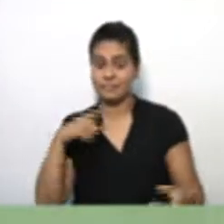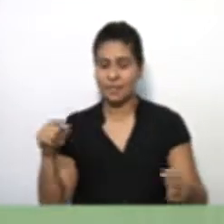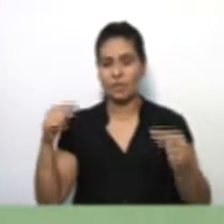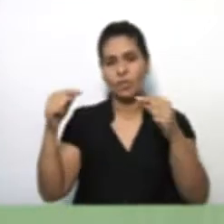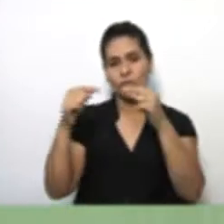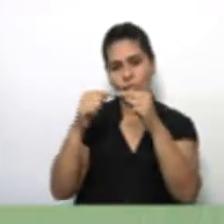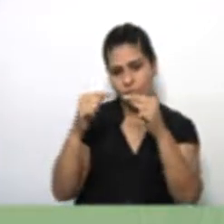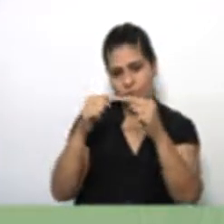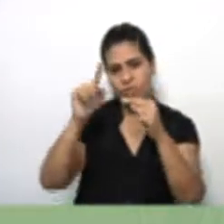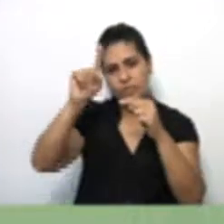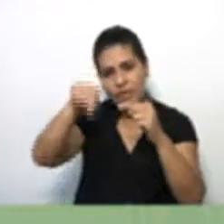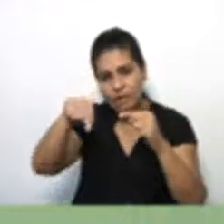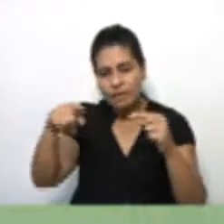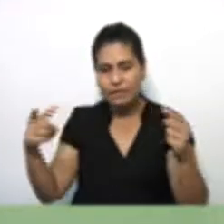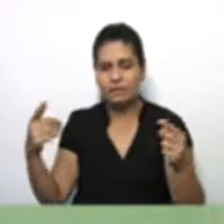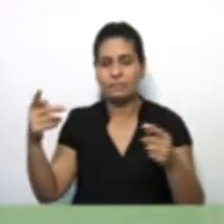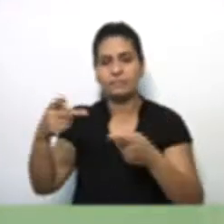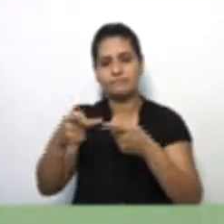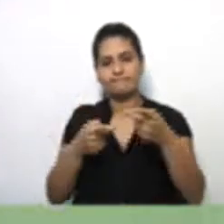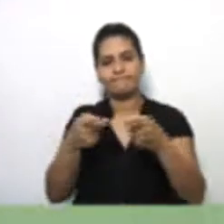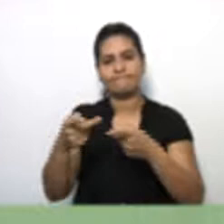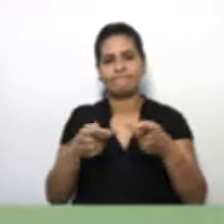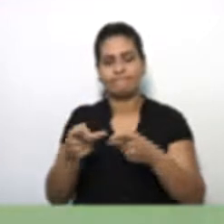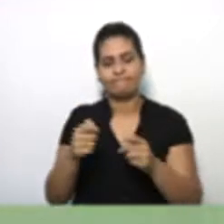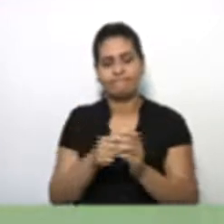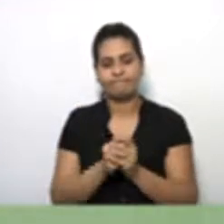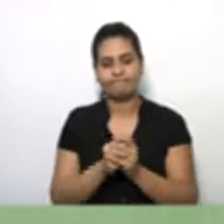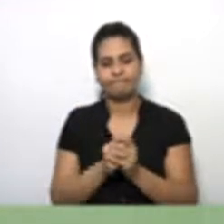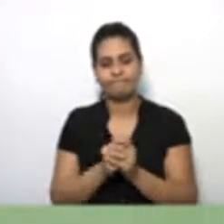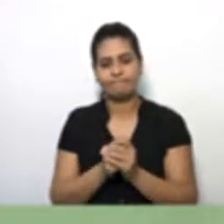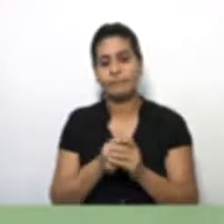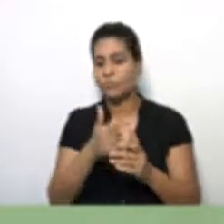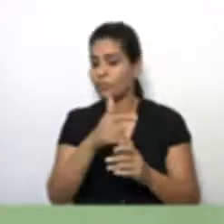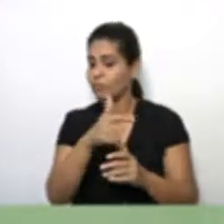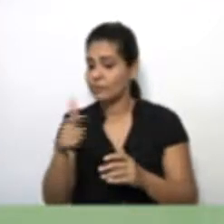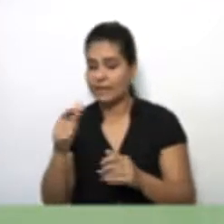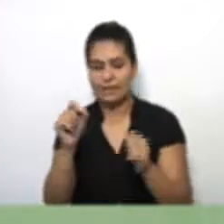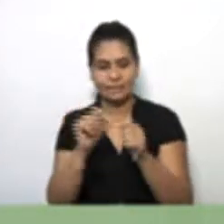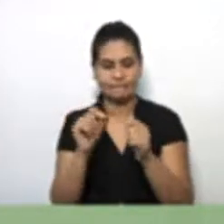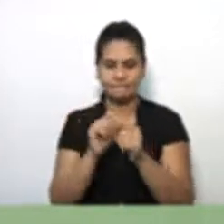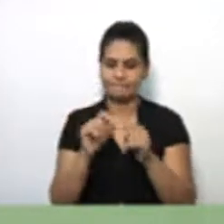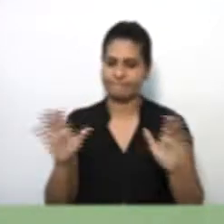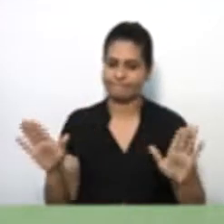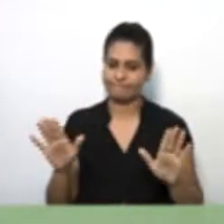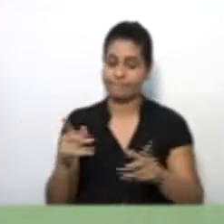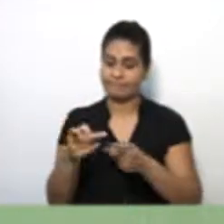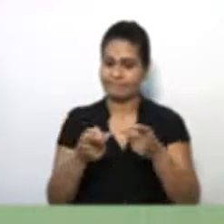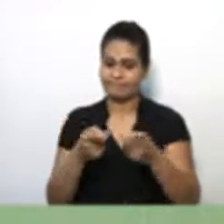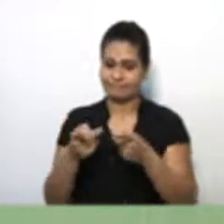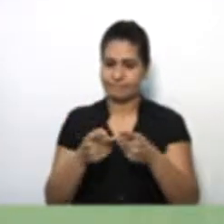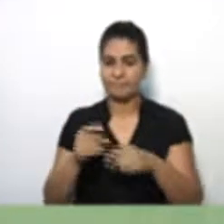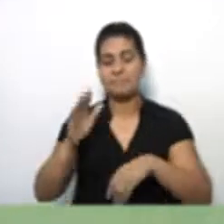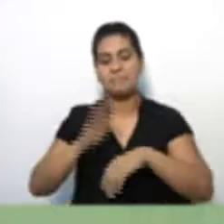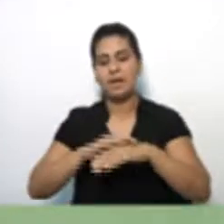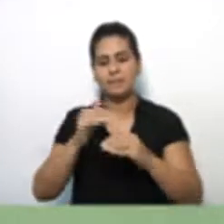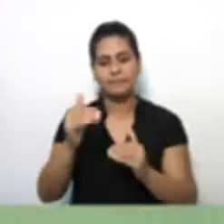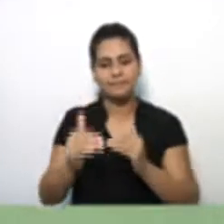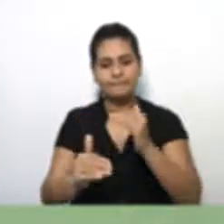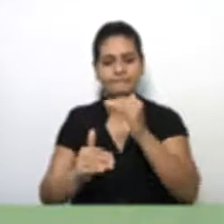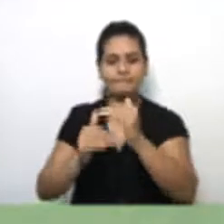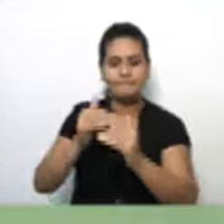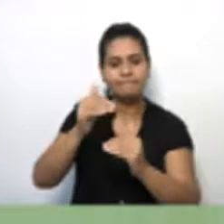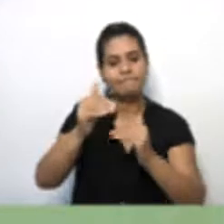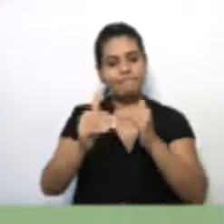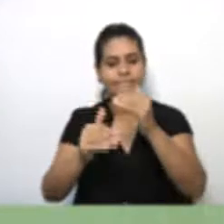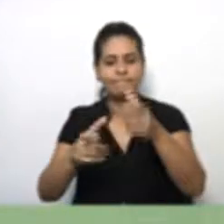Ó, contempla que o valor do planejamento, olha aqui, ó, não está nos planos produzidos, mas sim no processo de quê?